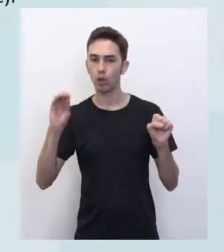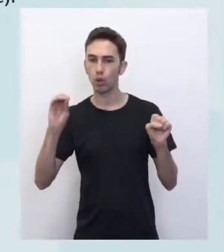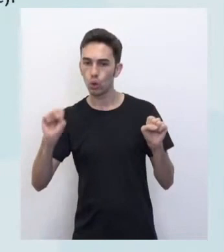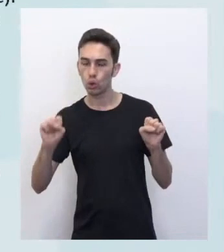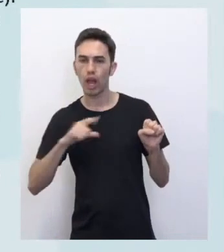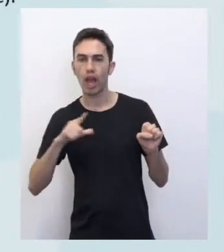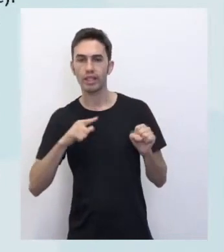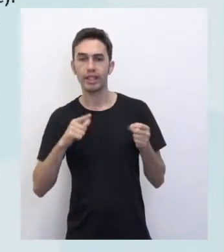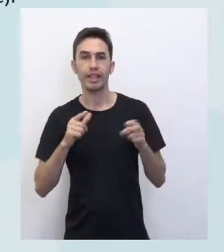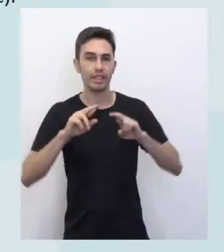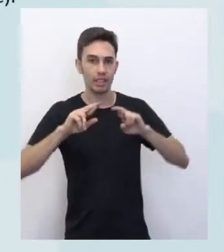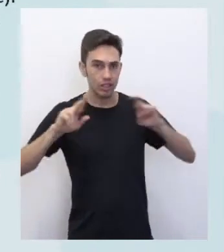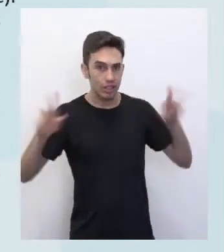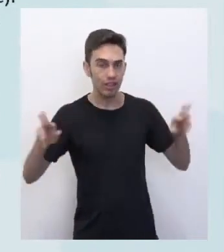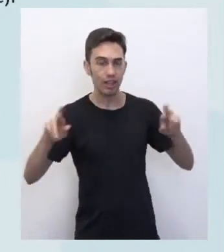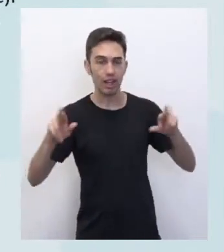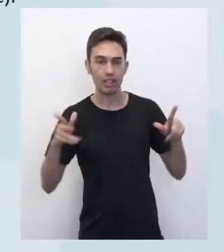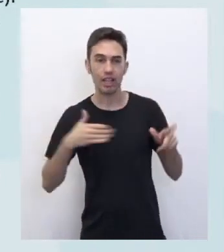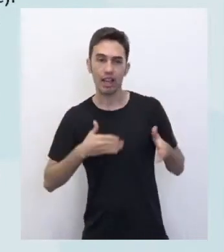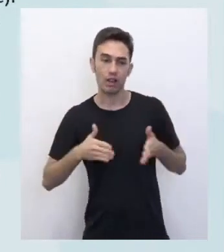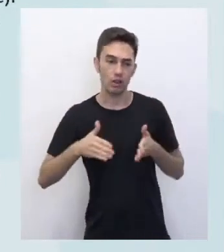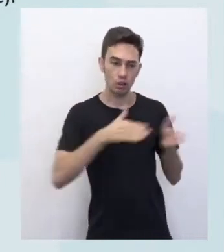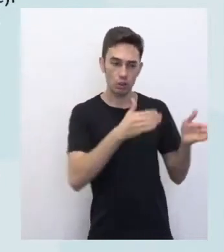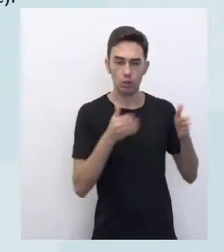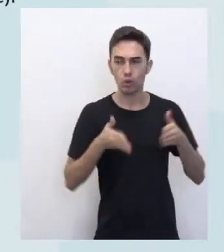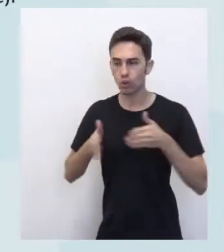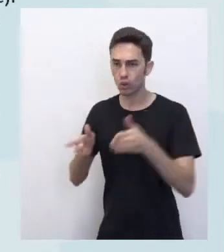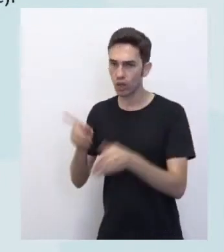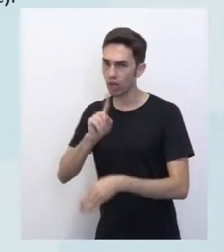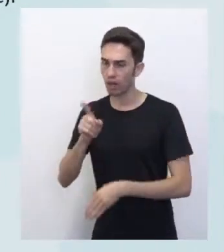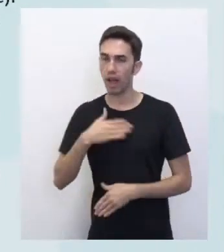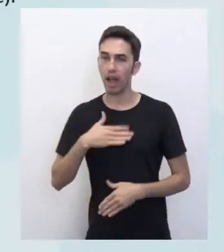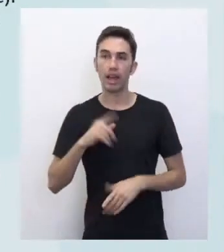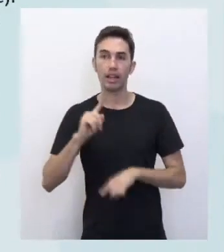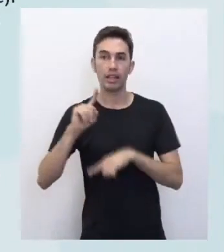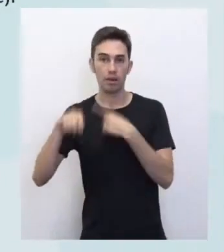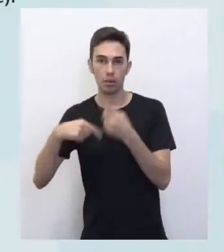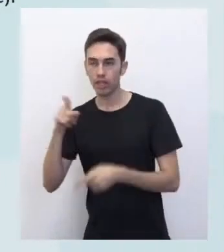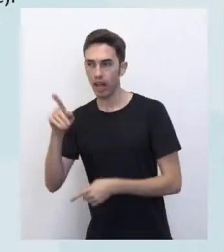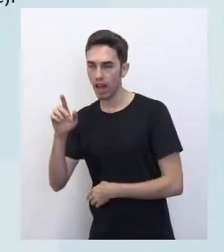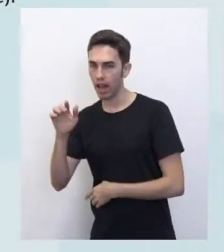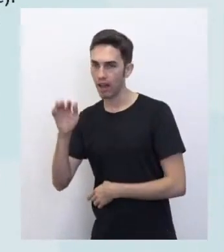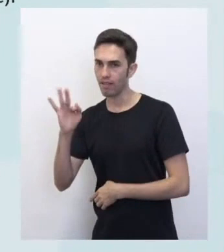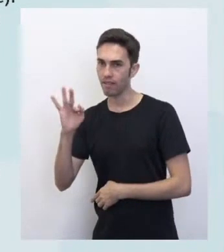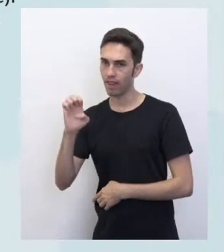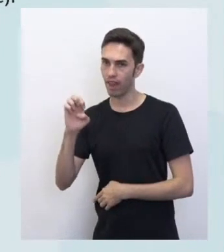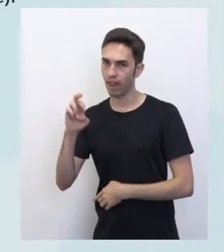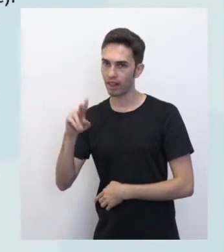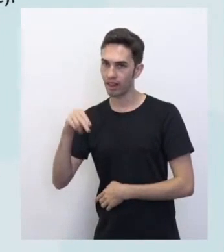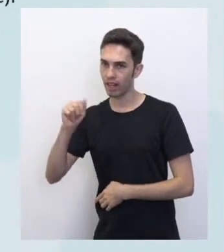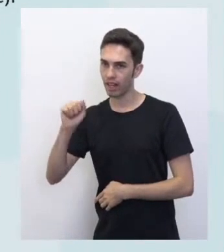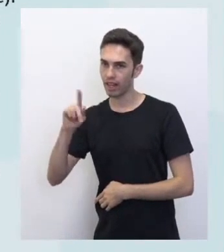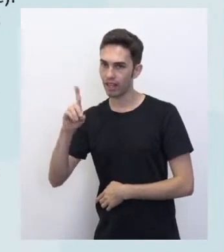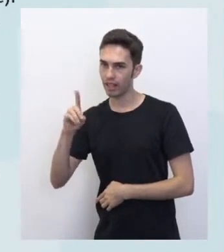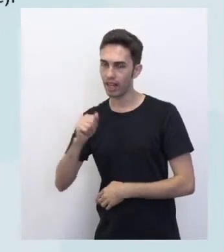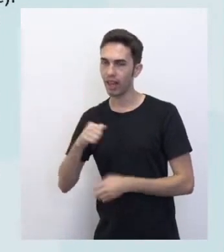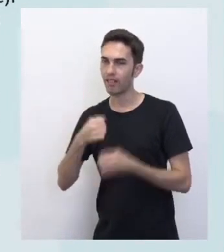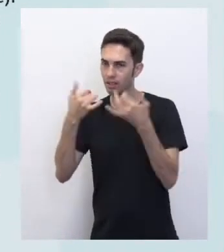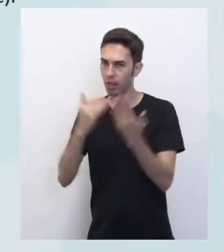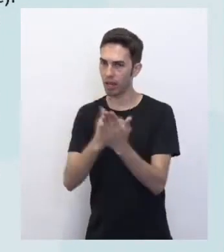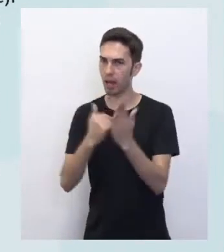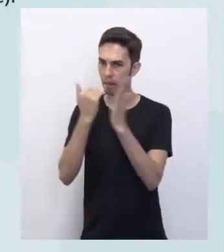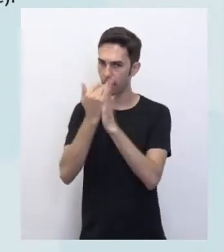por esse caminho. Fiz questão de deixar isso aí para Maria Fernanda, porque ela adora dar etimologia para a gente, mas de uma maneira um pouco